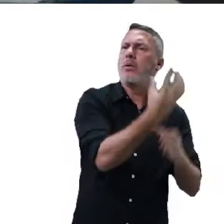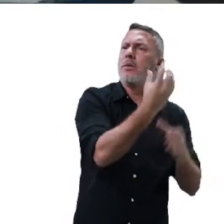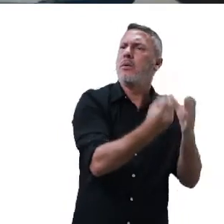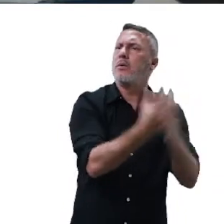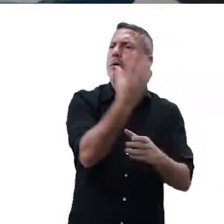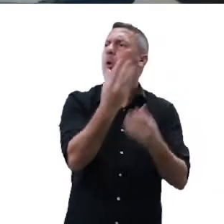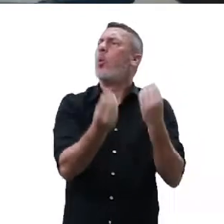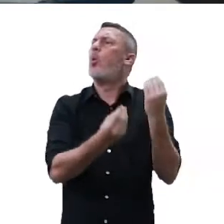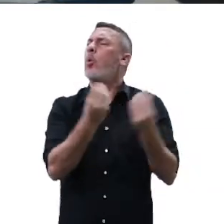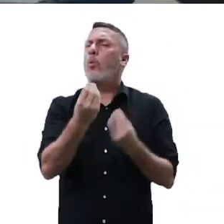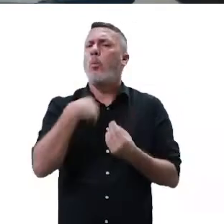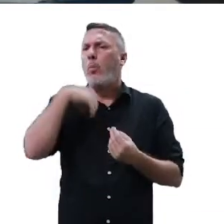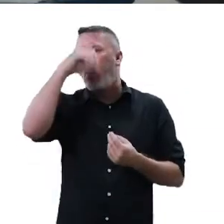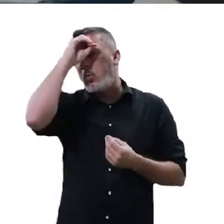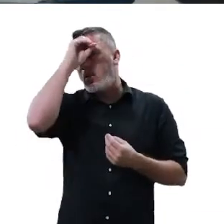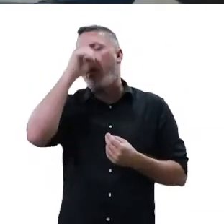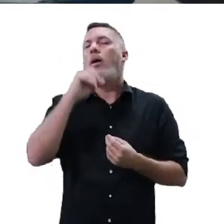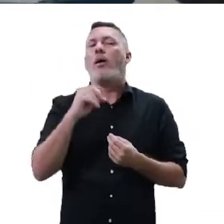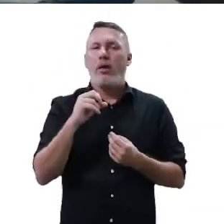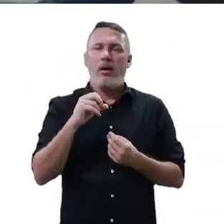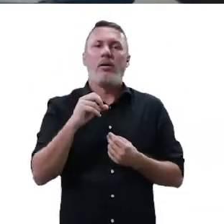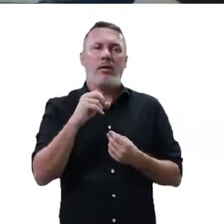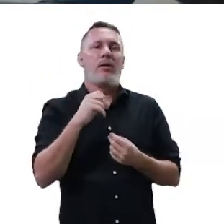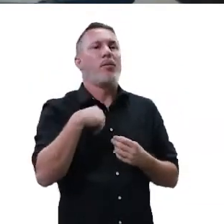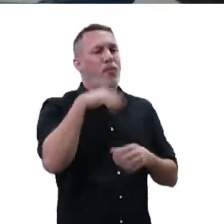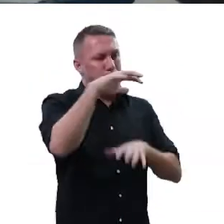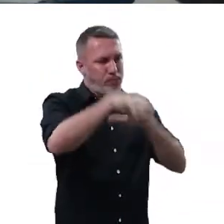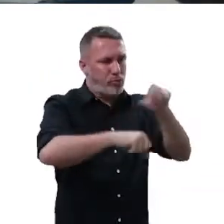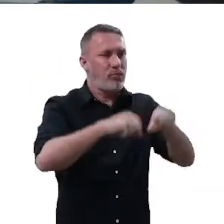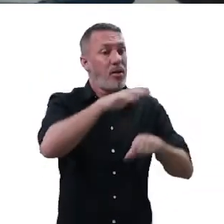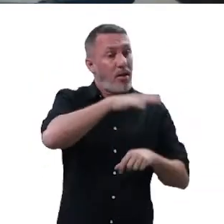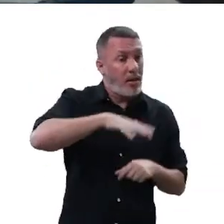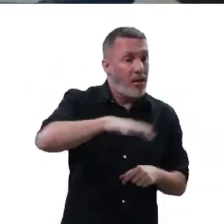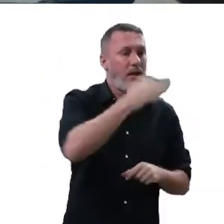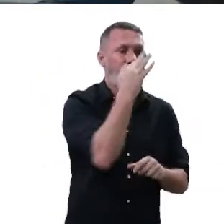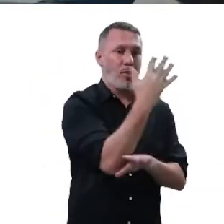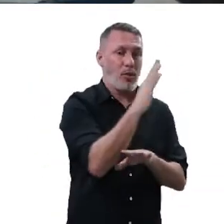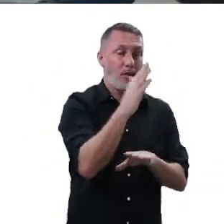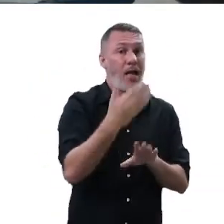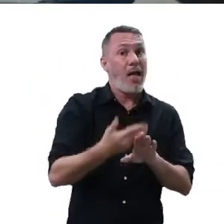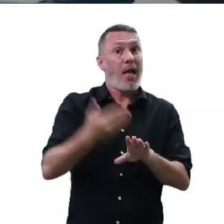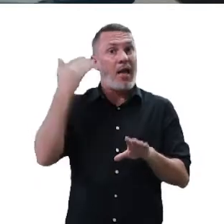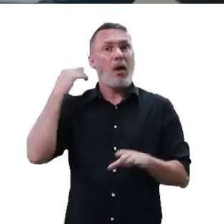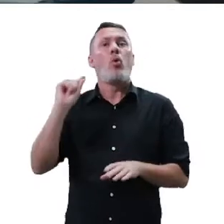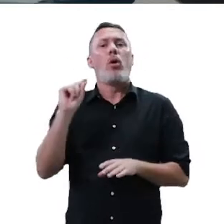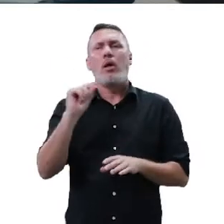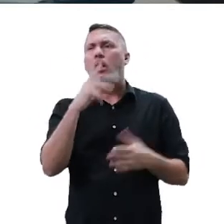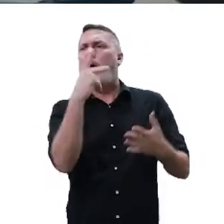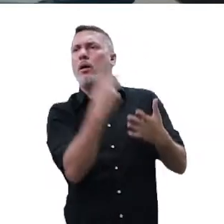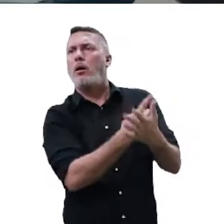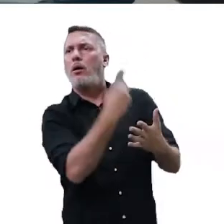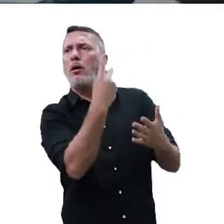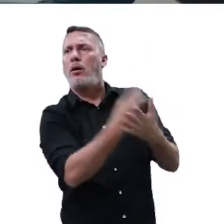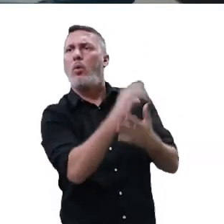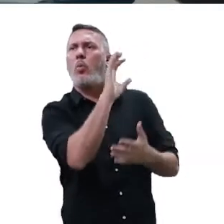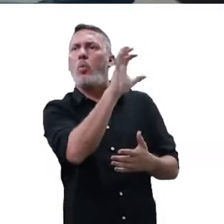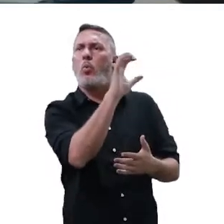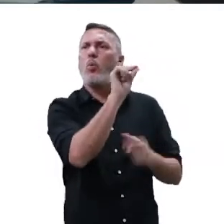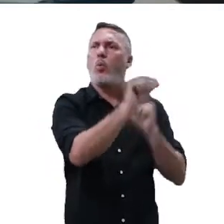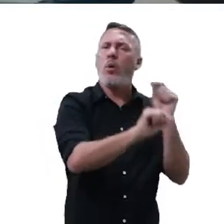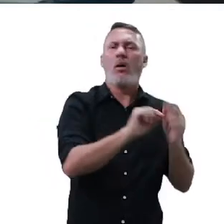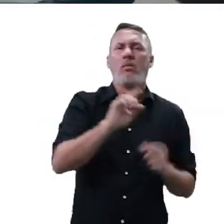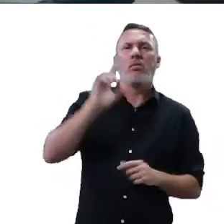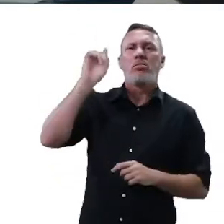origem de tudo? Na própria natureza e não mais no sobrenatural, como até então acontecia lá no